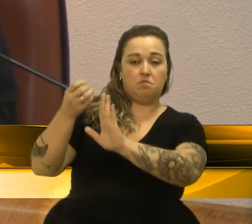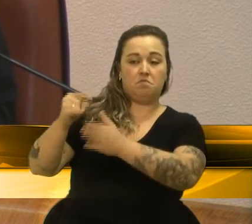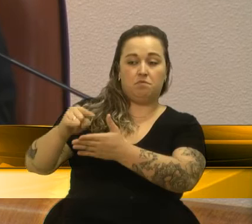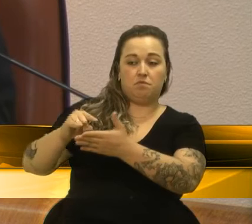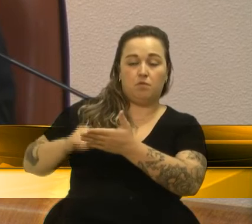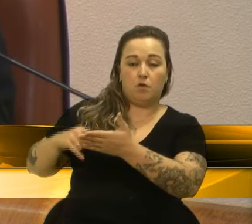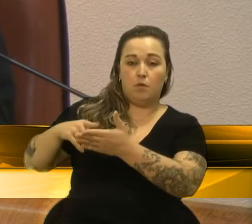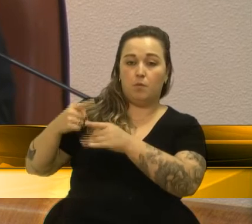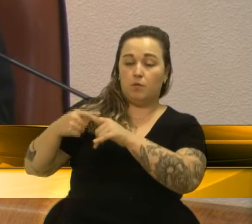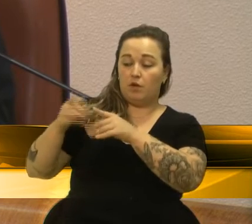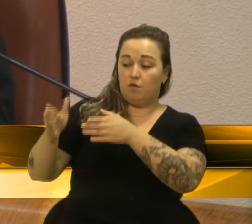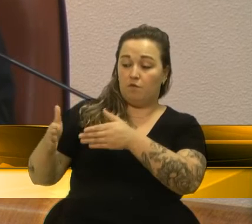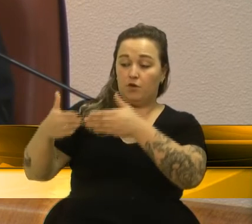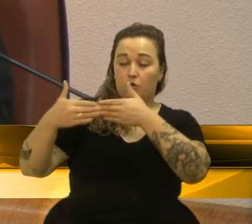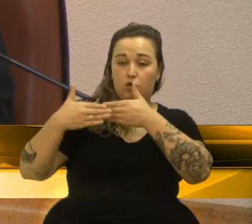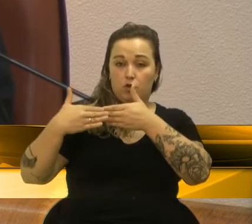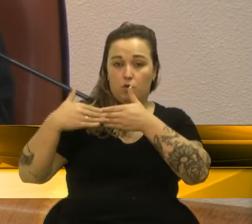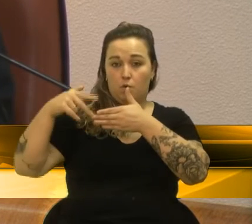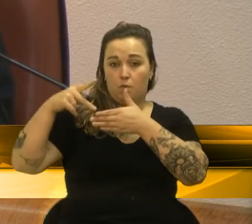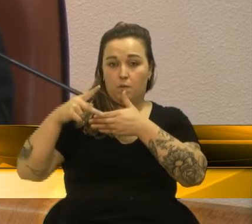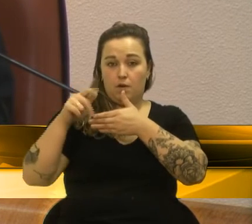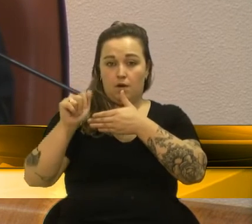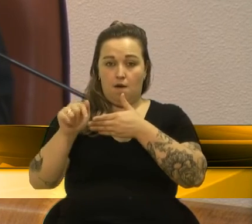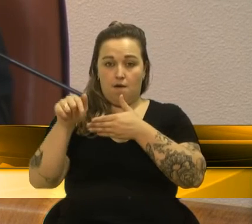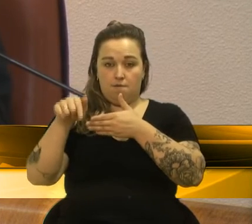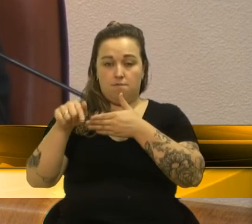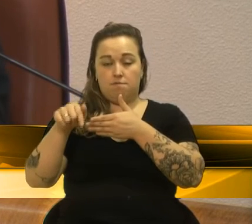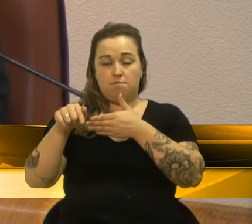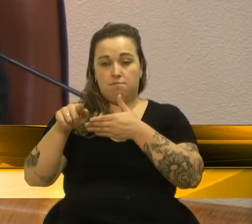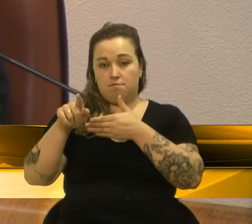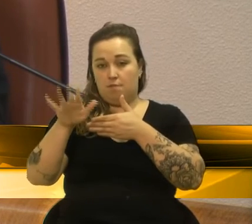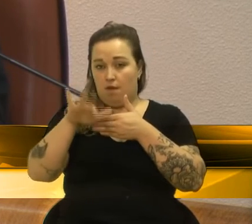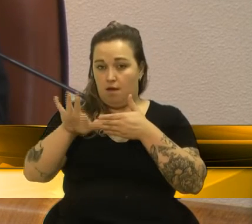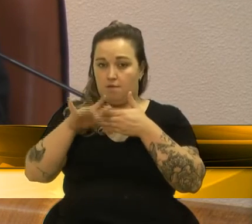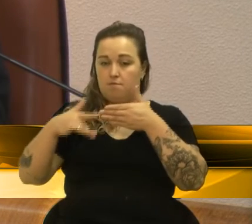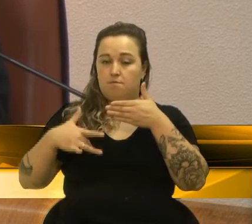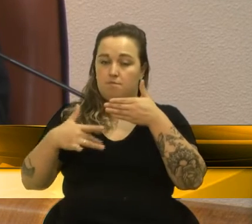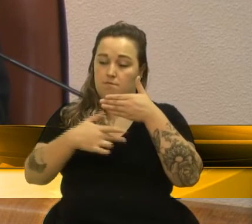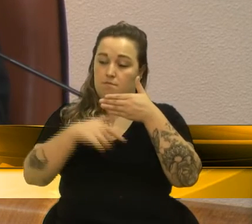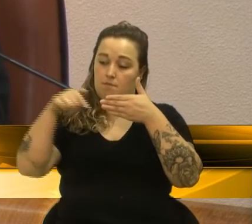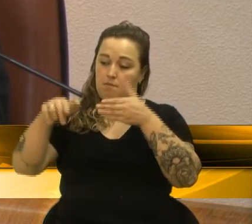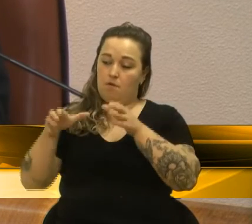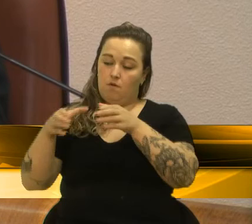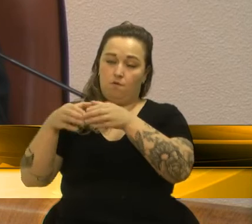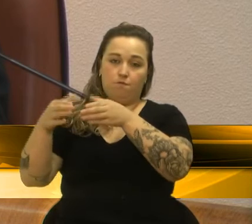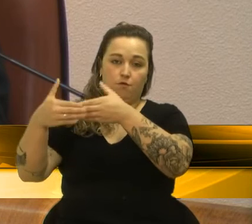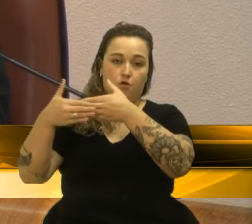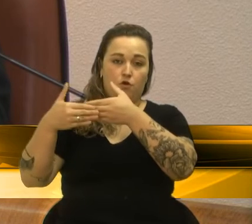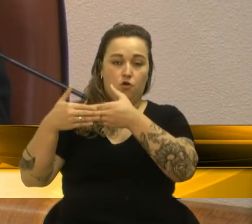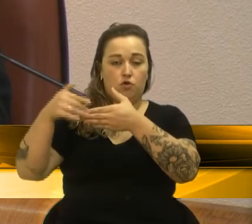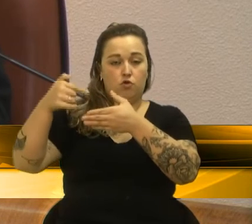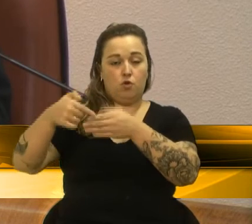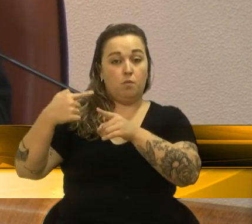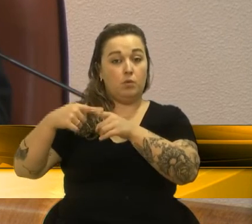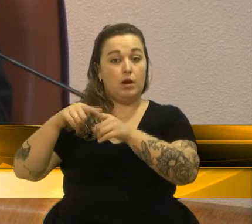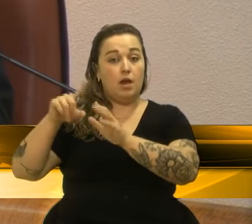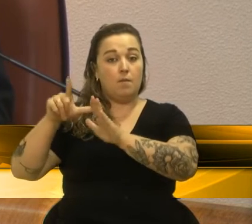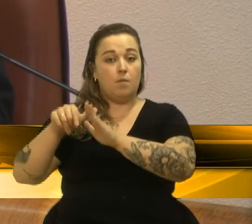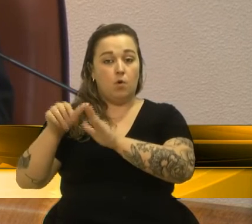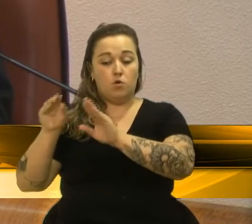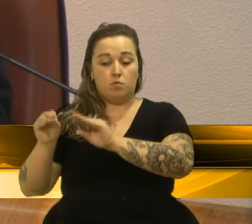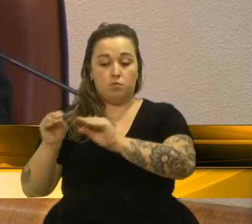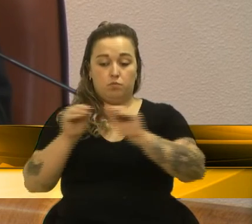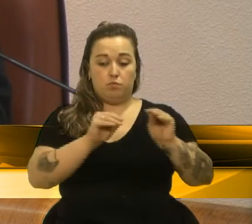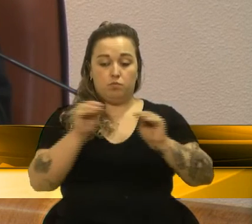decidiu fechar as portas do PA 24 horas. O passo seguinte da administração foi o de deslocar todos